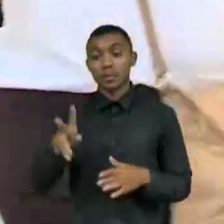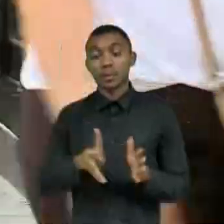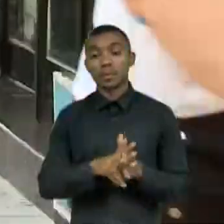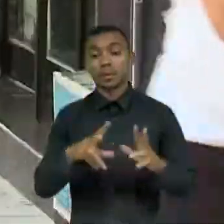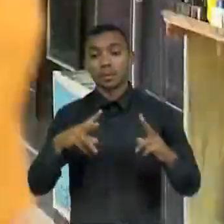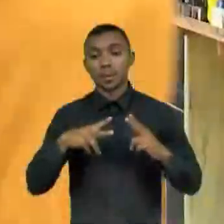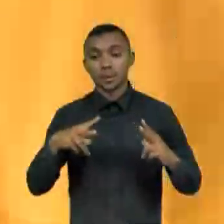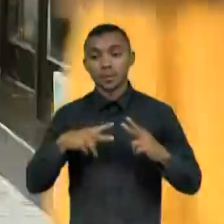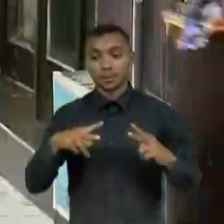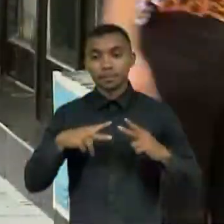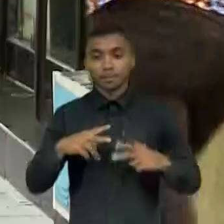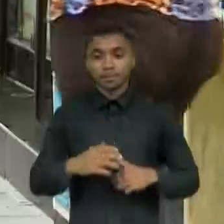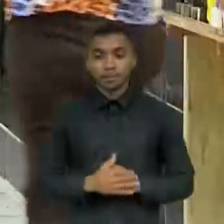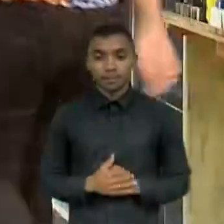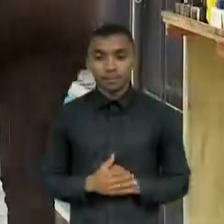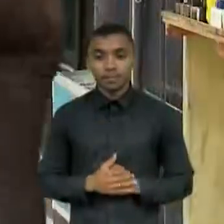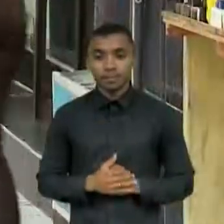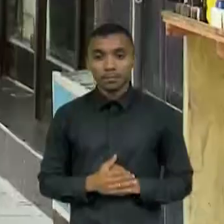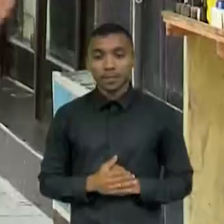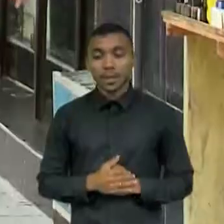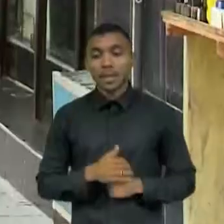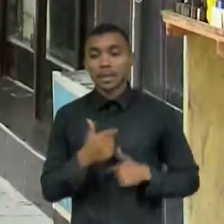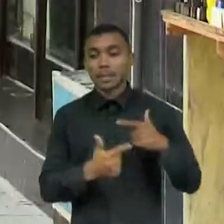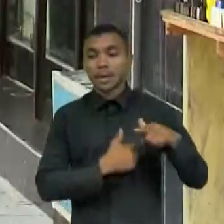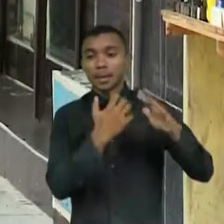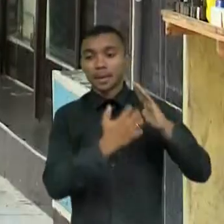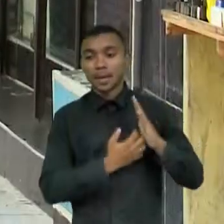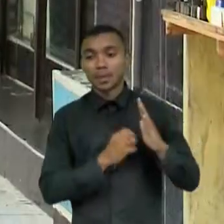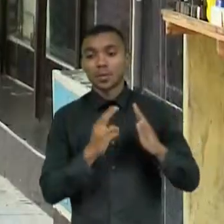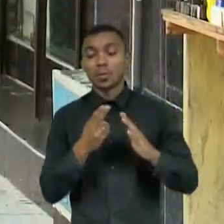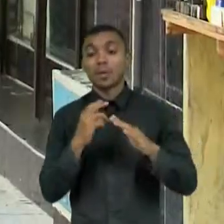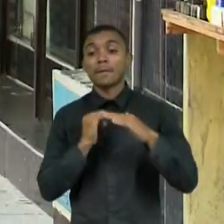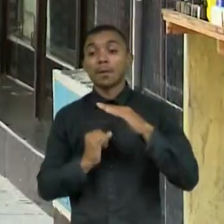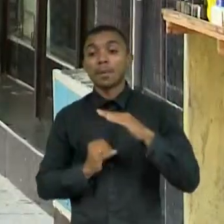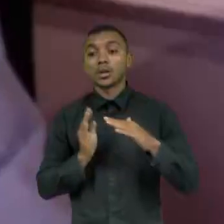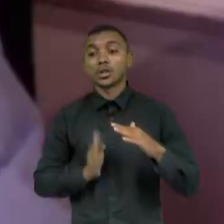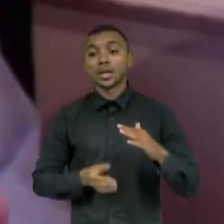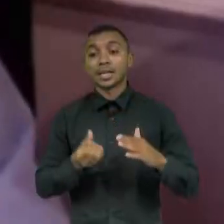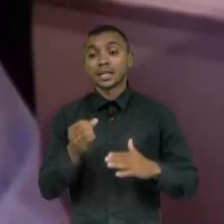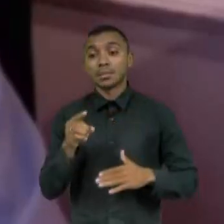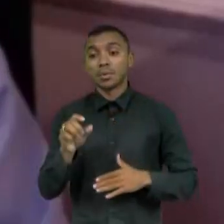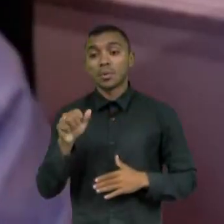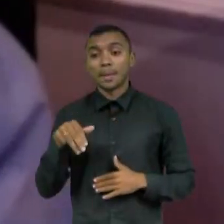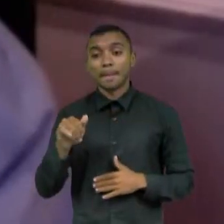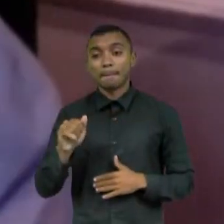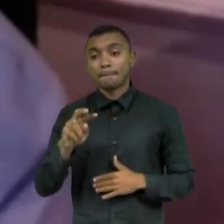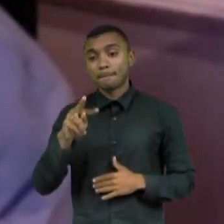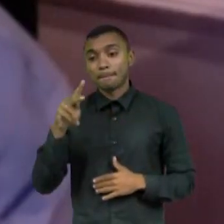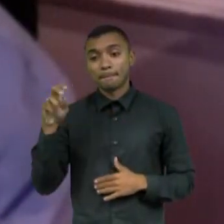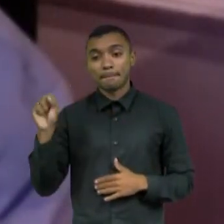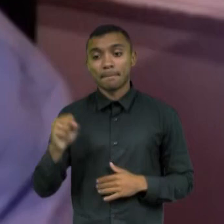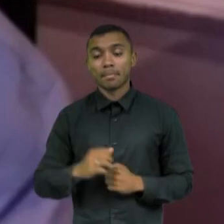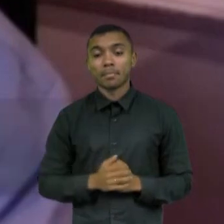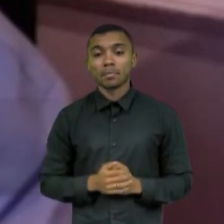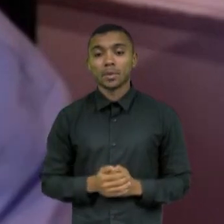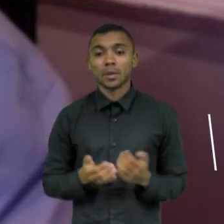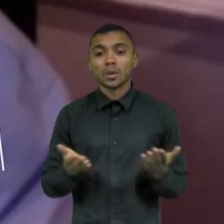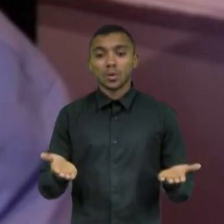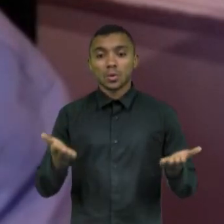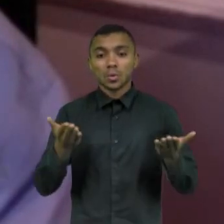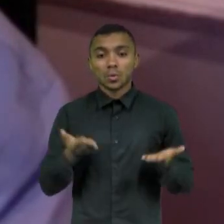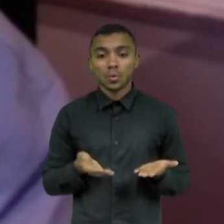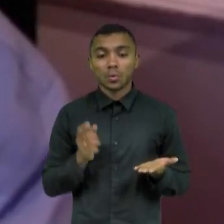número de trabalhadores por conta própria ou sem carteira aumentou em mais de 6 milhões. E hoje chegou a tal